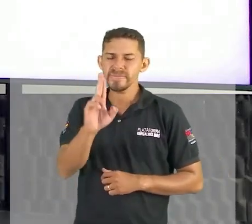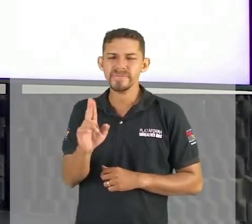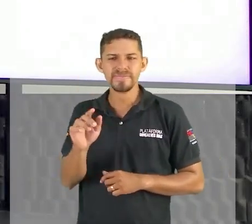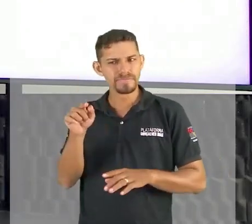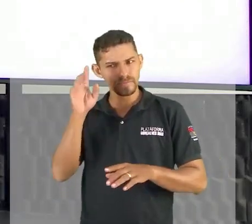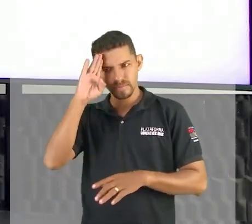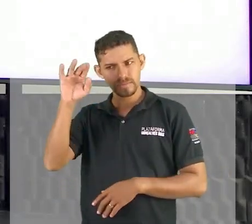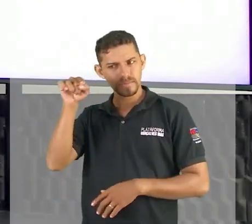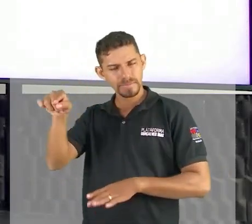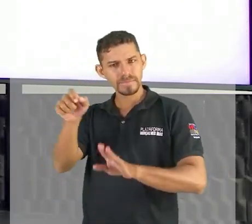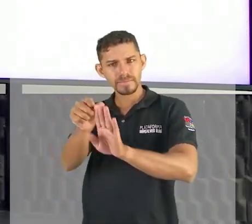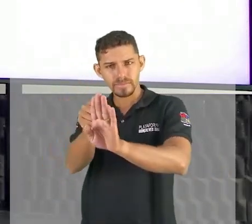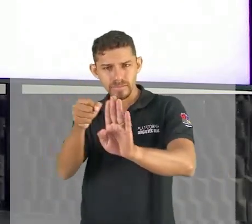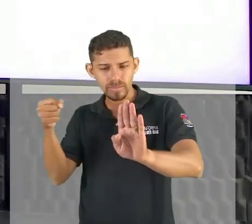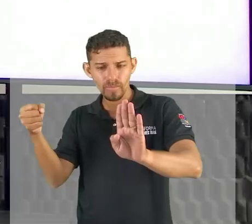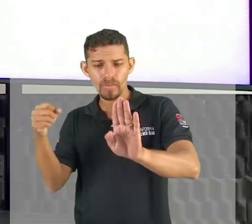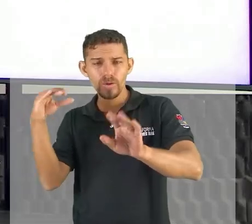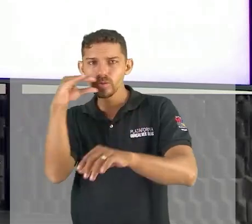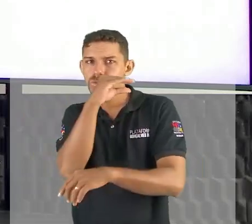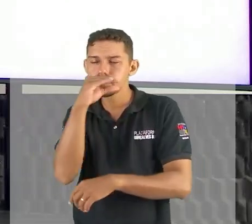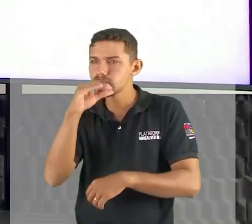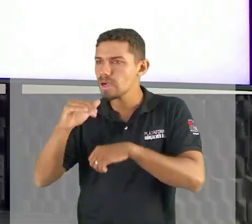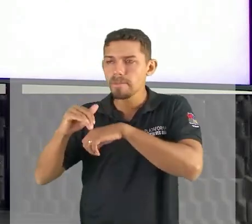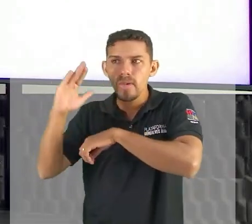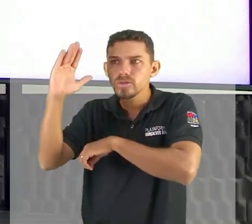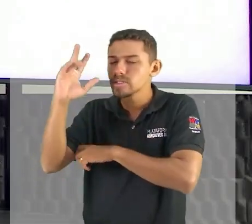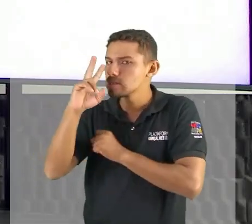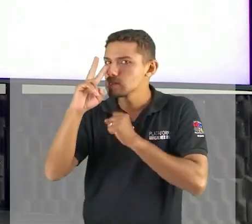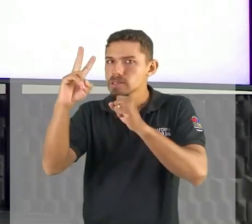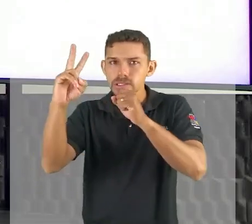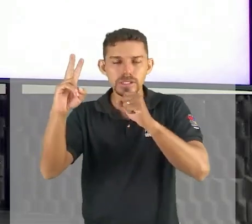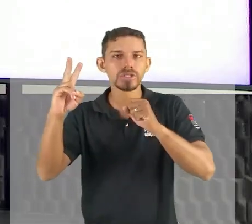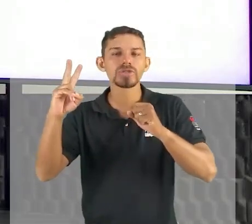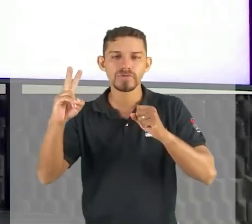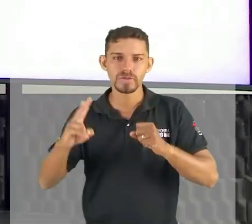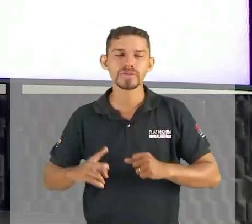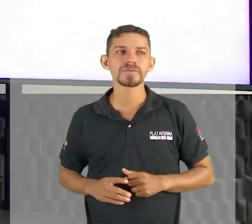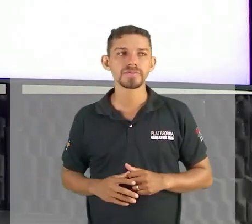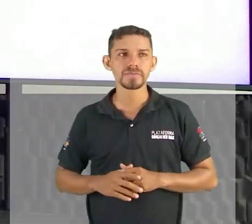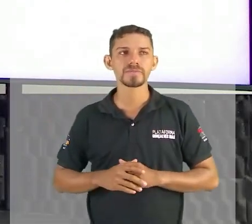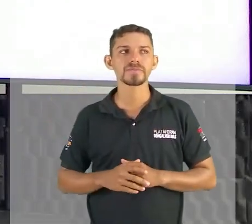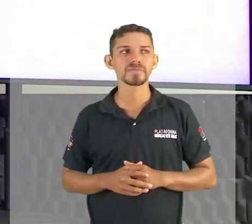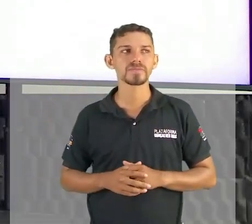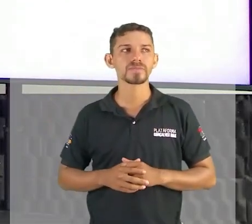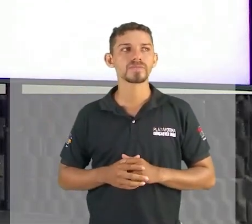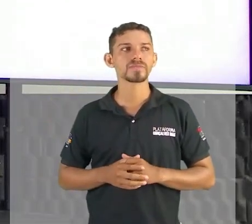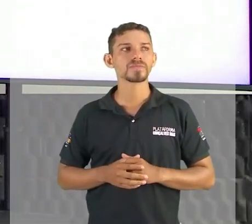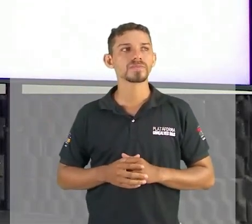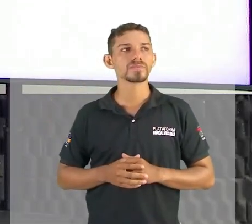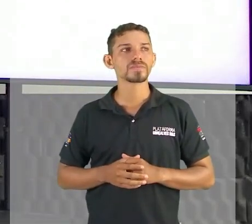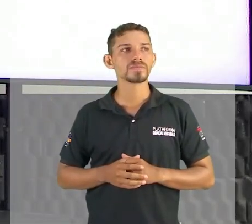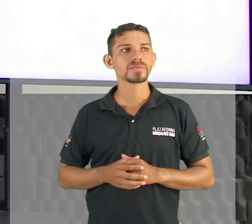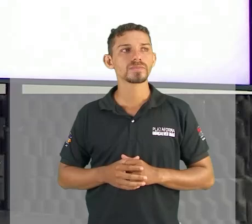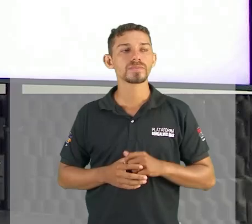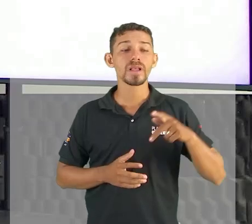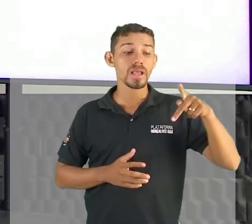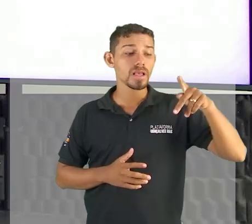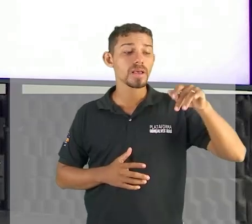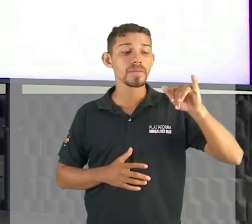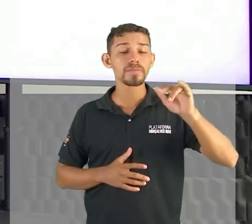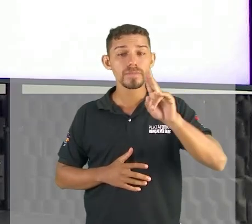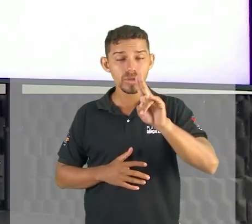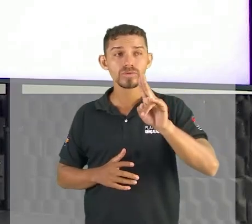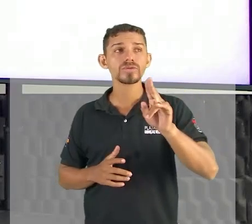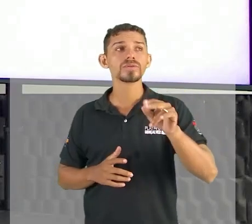para micro-ondas porque micro-ondas tem a potência muito grande ó pio de novo p